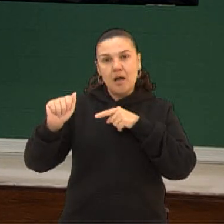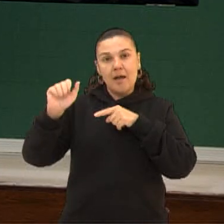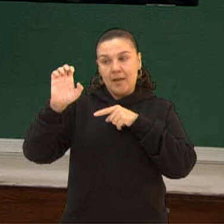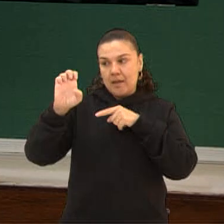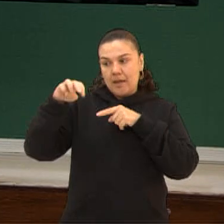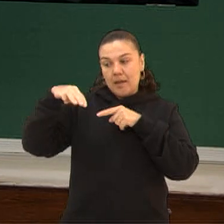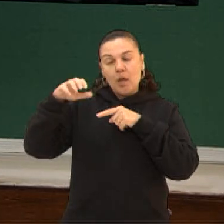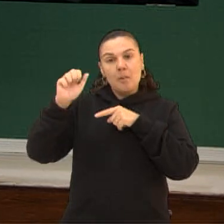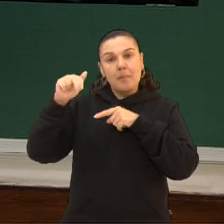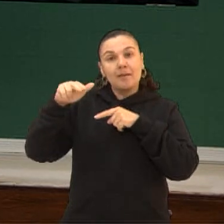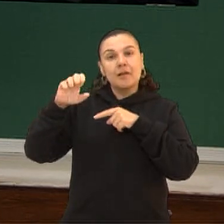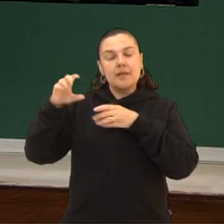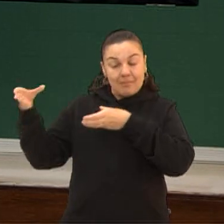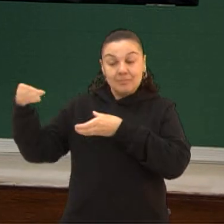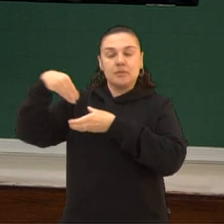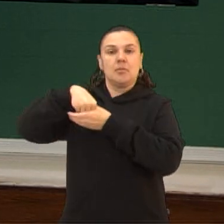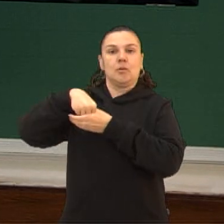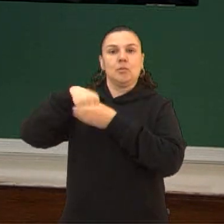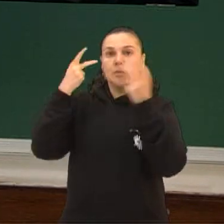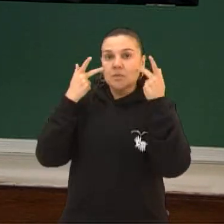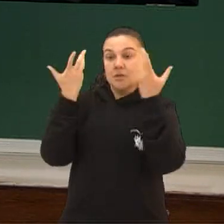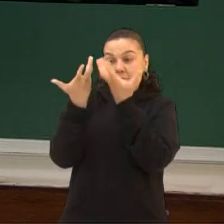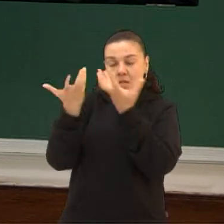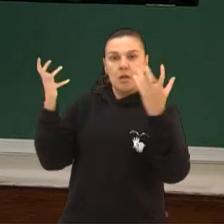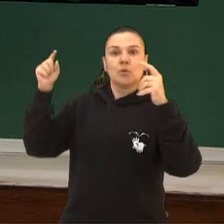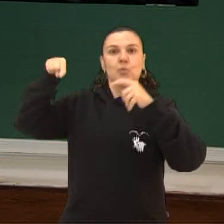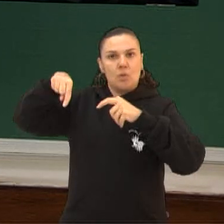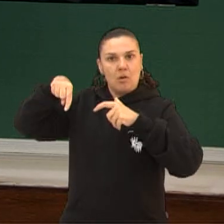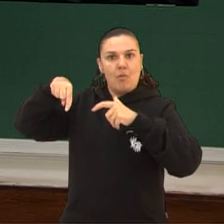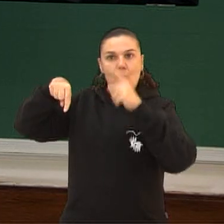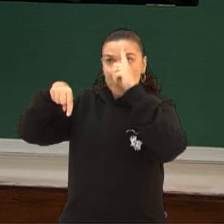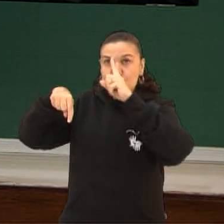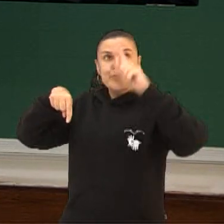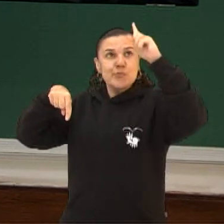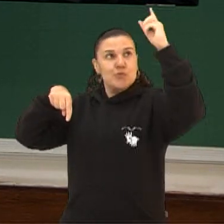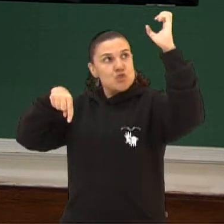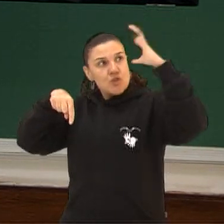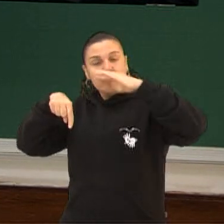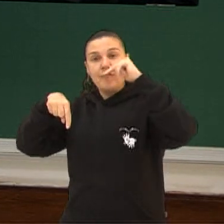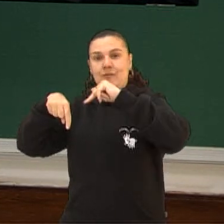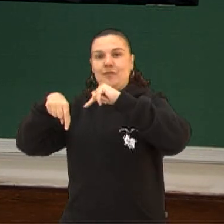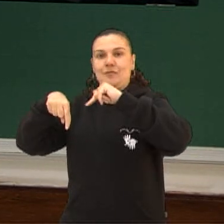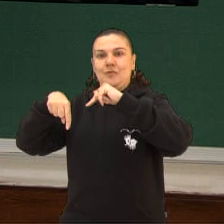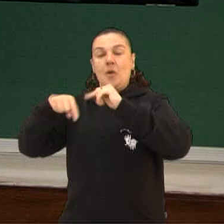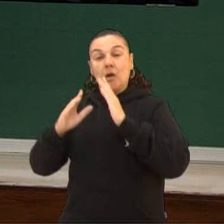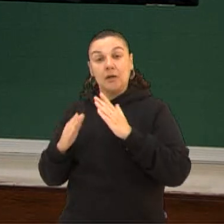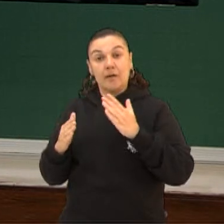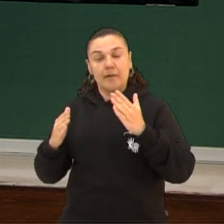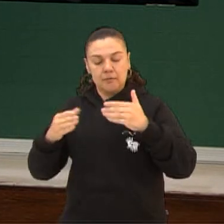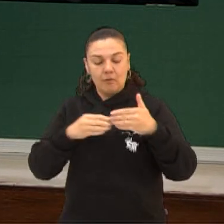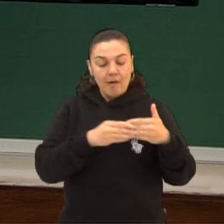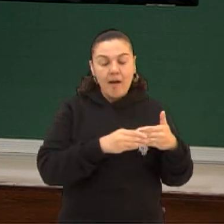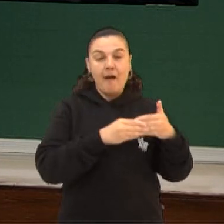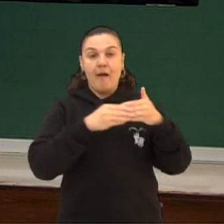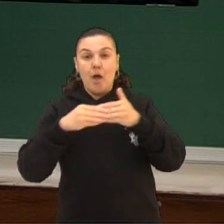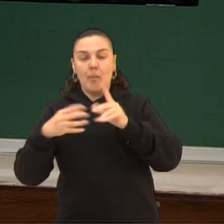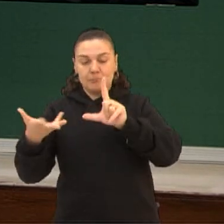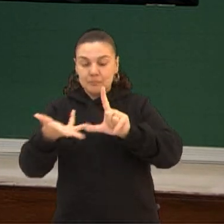divino está na própria natureza e não fora dela. Então, por isso, essa religiosidade conduziria a uma estética da